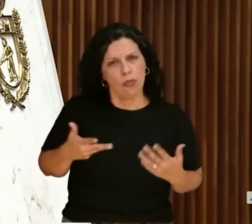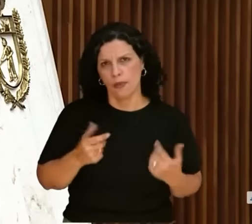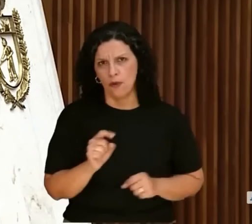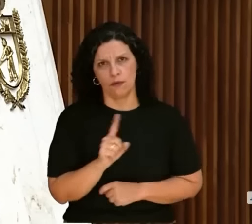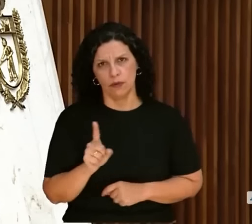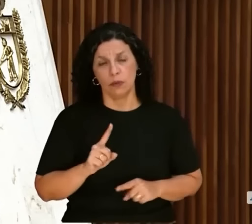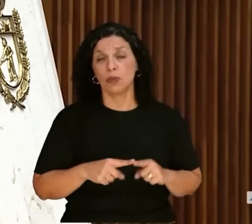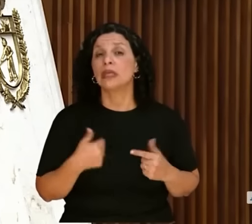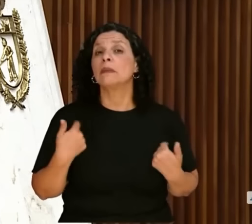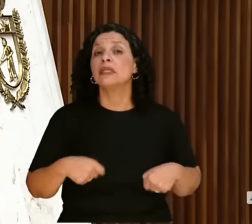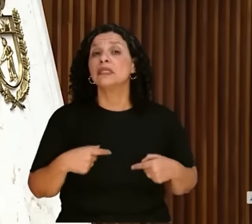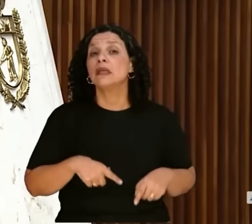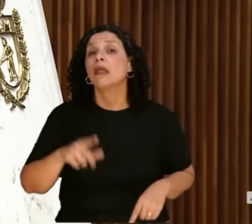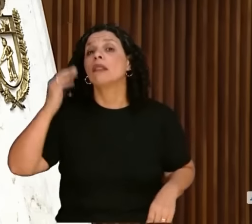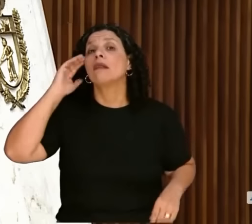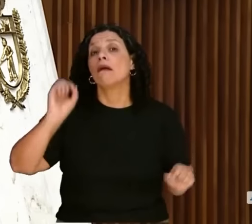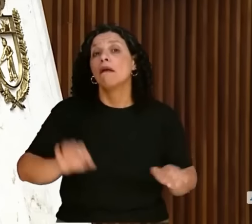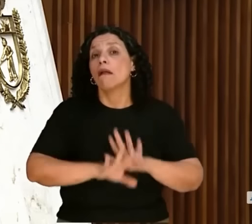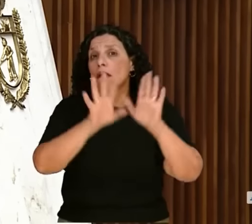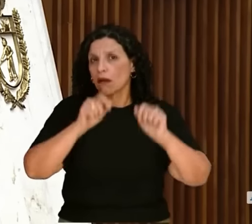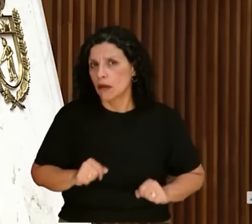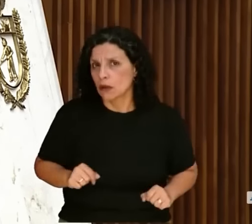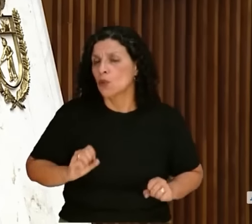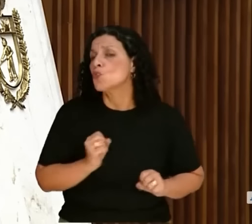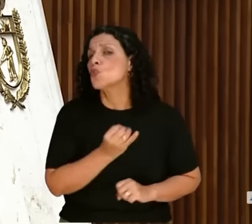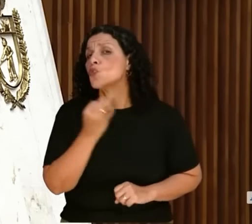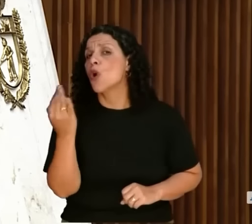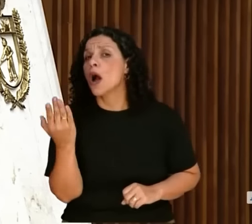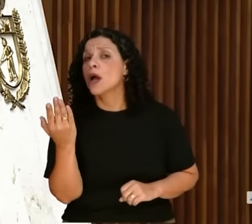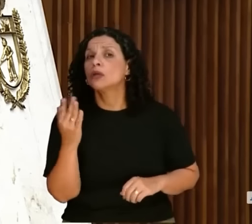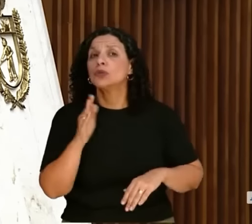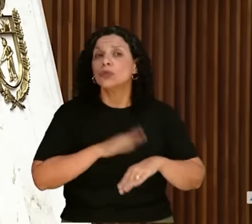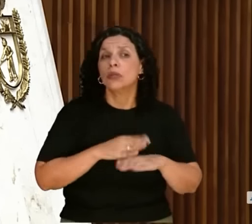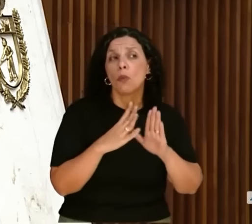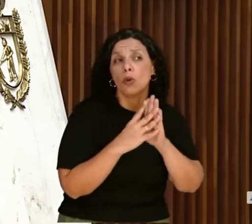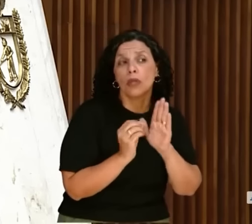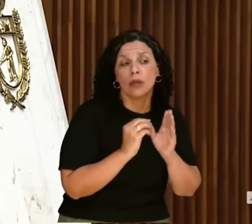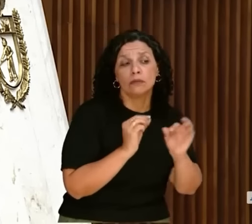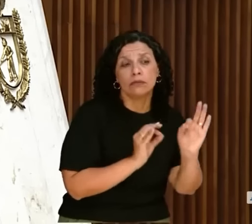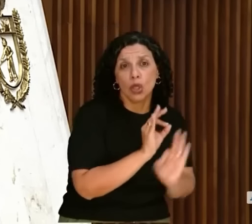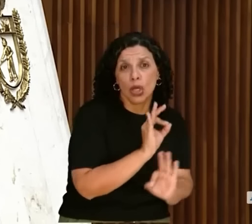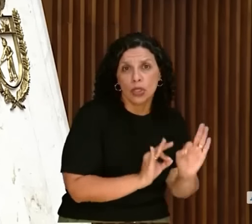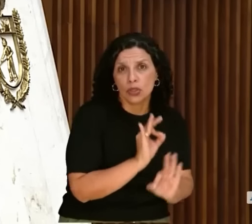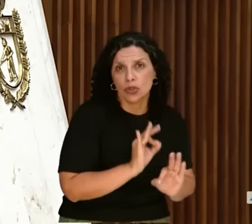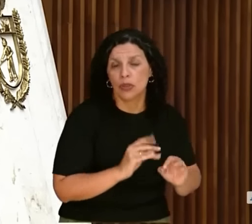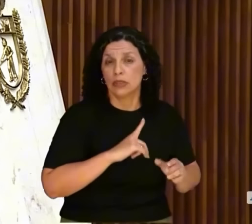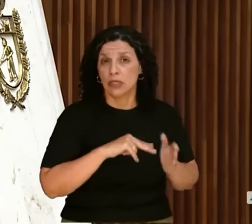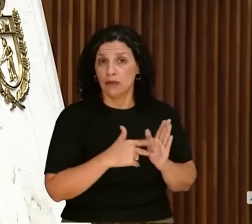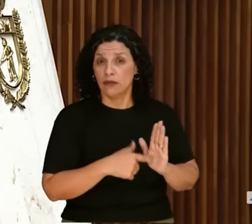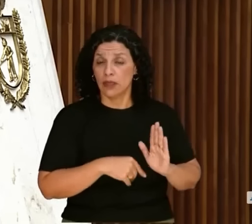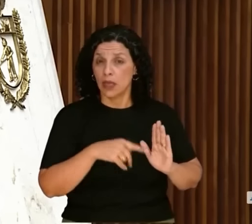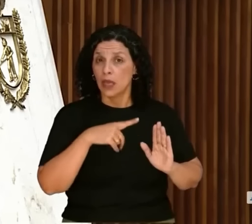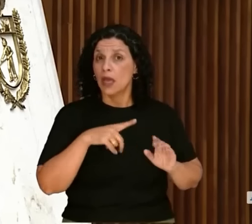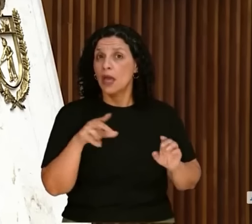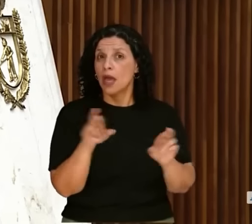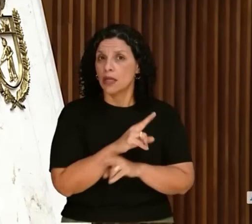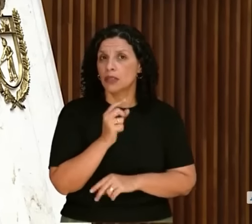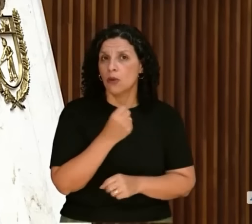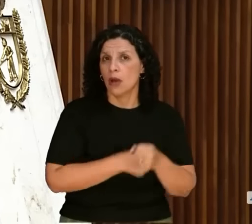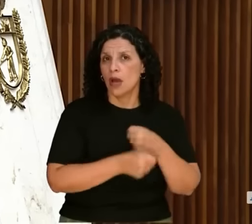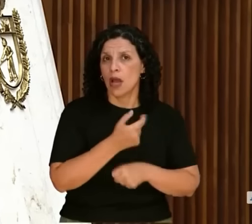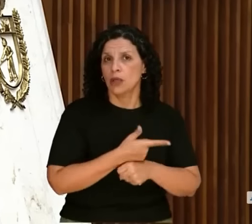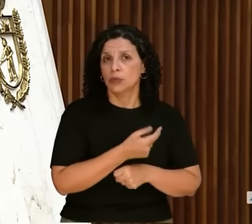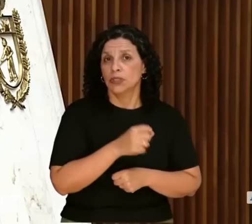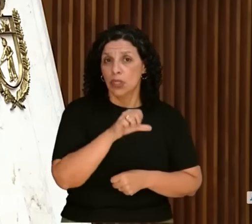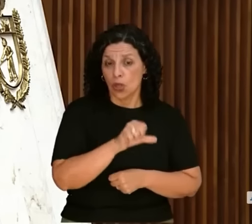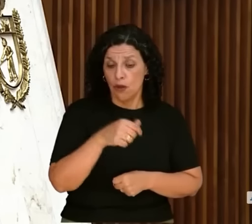que ter discernimento de quando a quando o modelo foi feito. Um termo em 2019 entre o governo